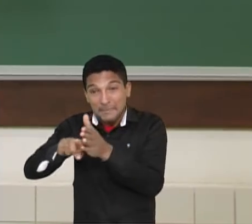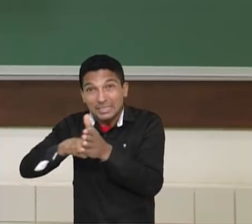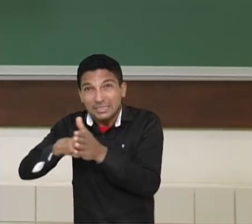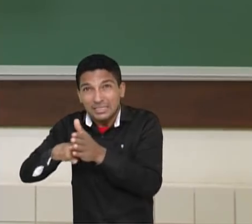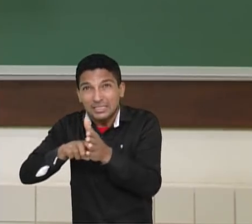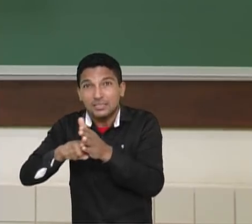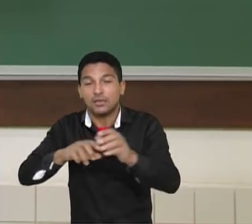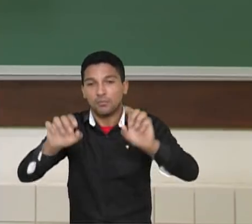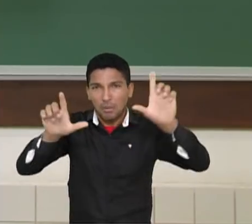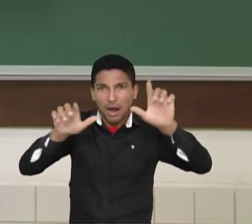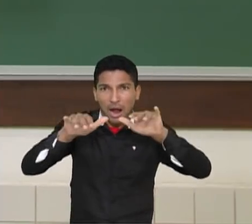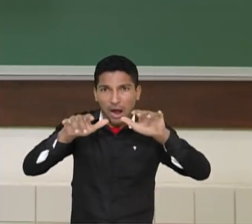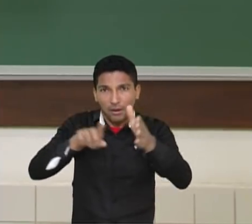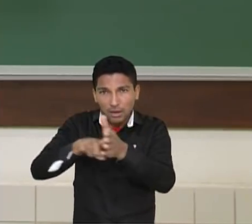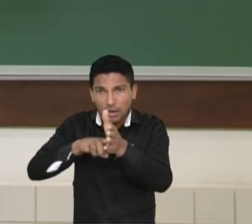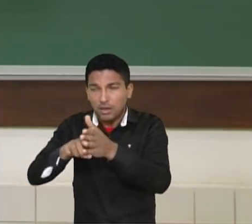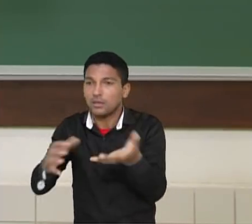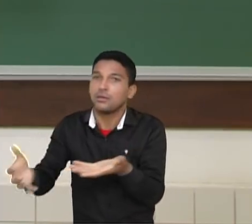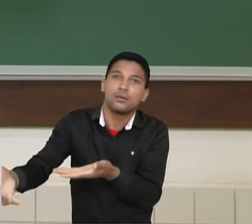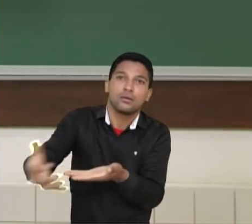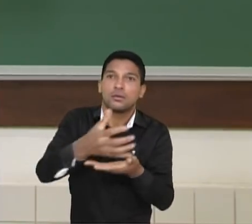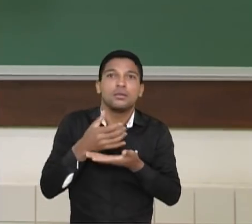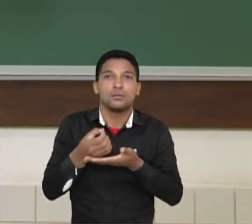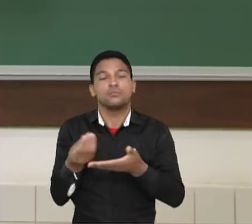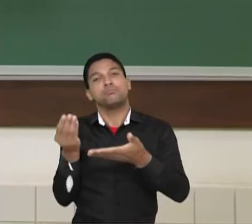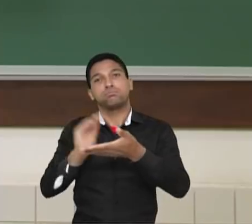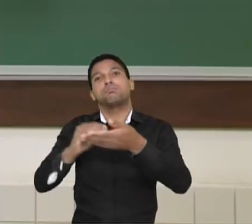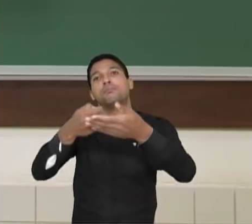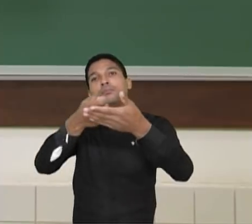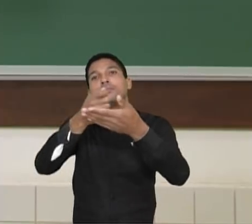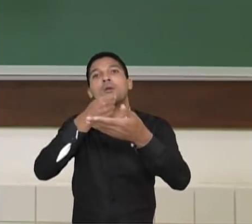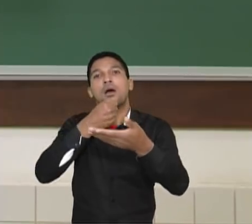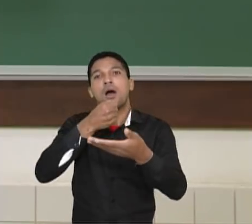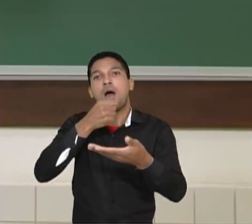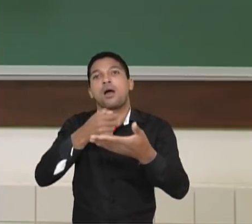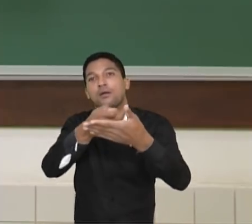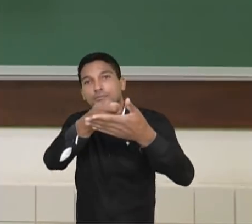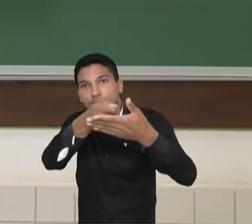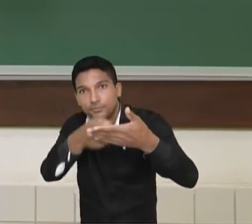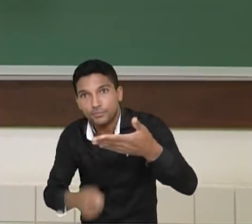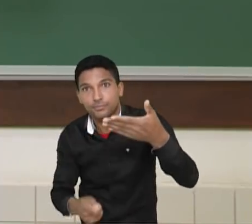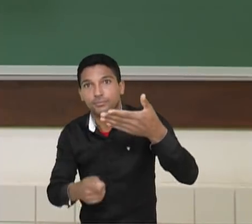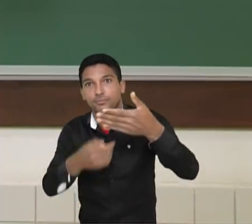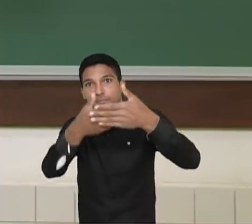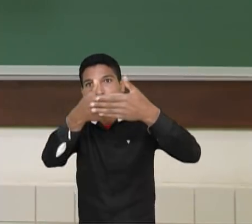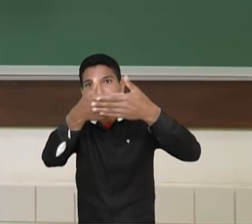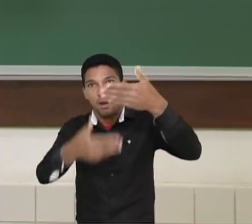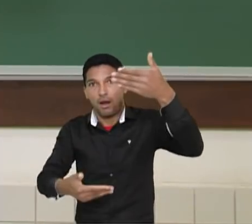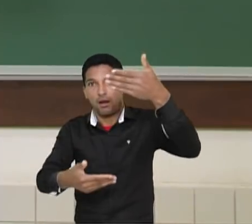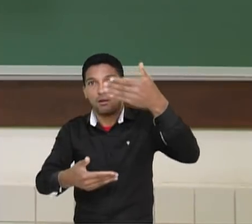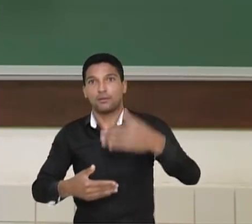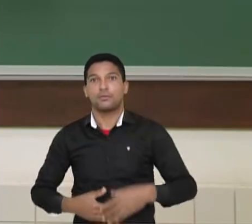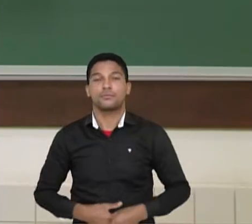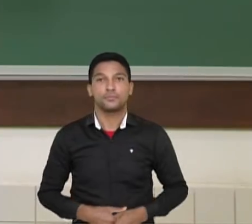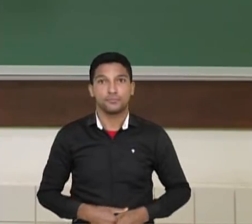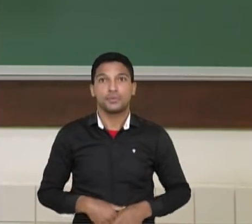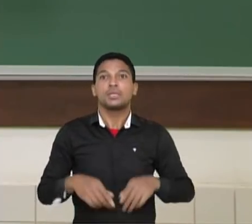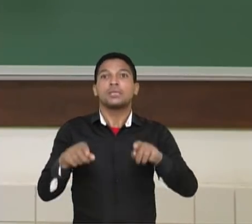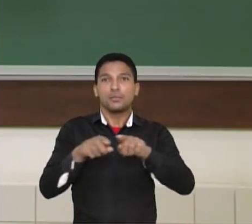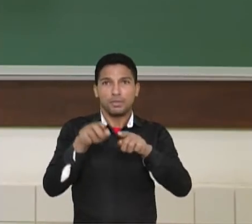tudo mais que nós temos aqui configurados, certo? Compreendemos também o conceito de